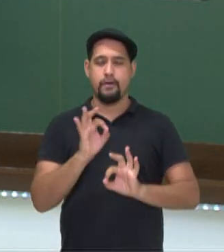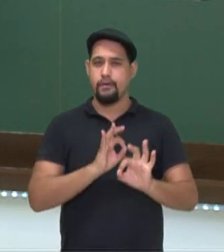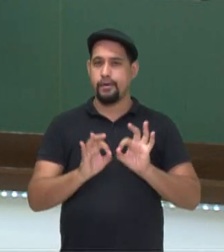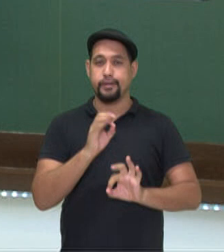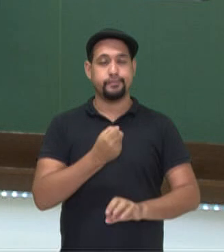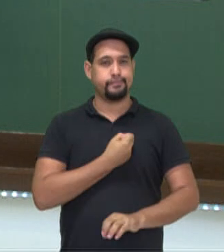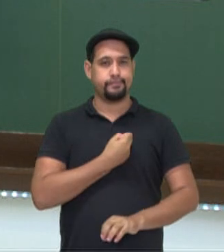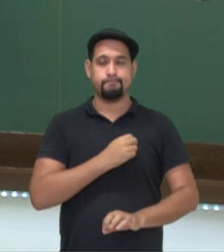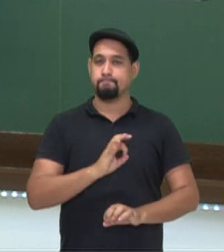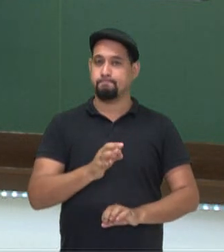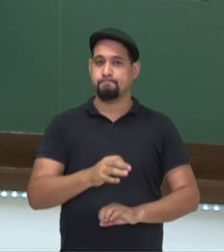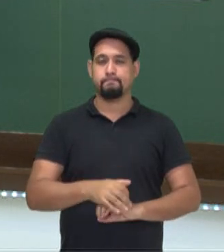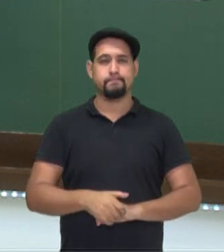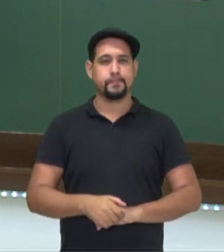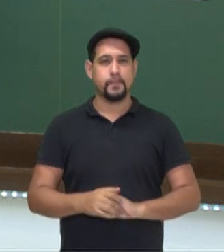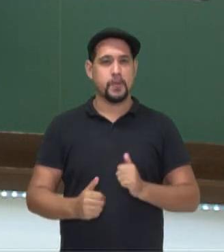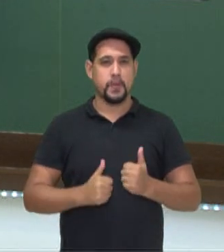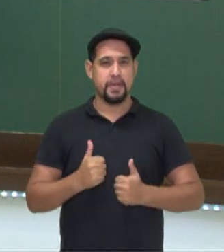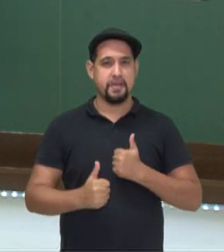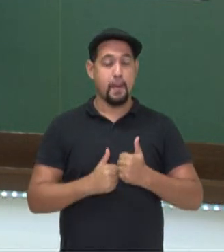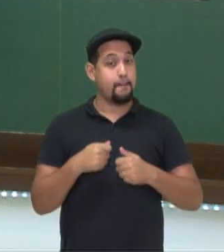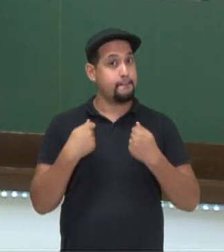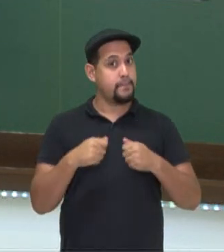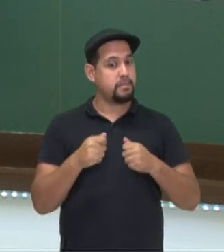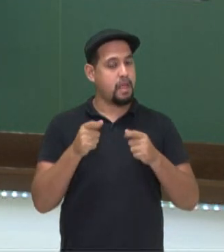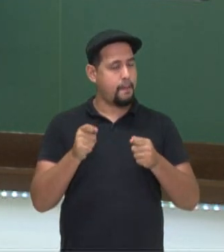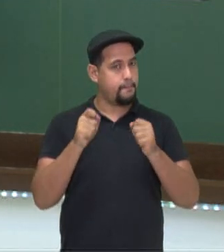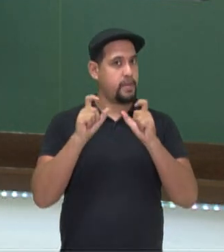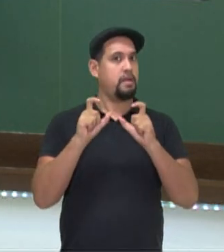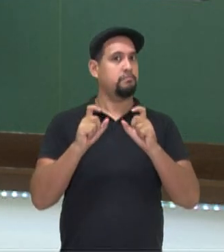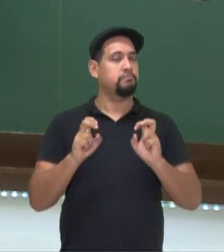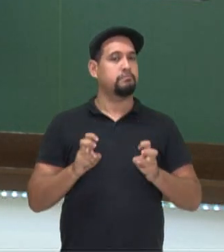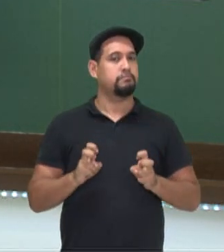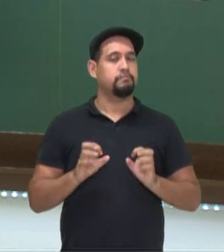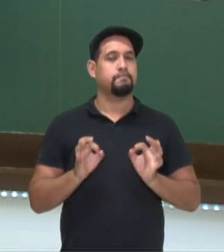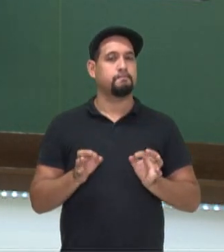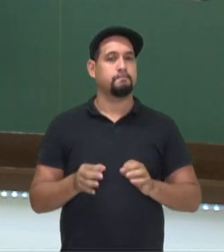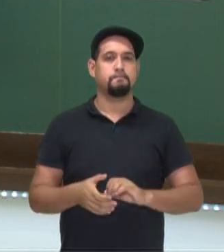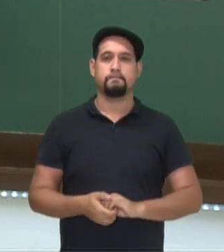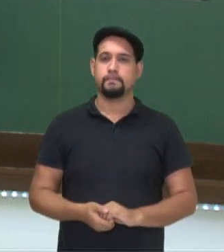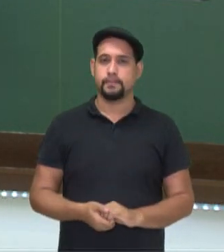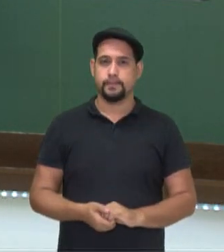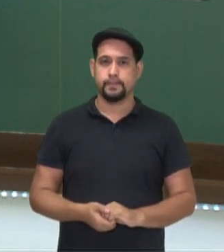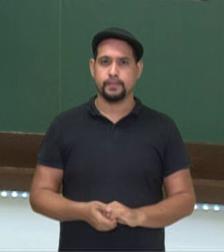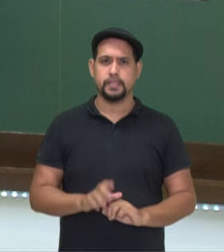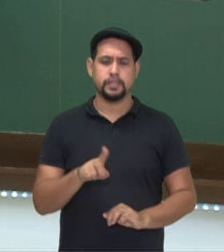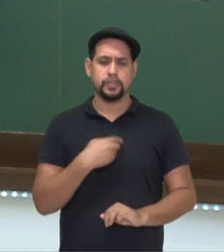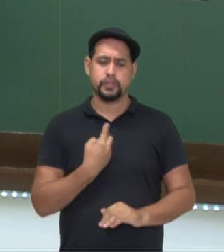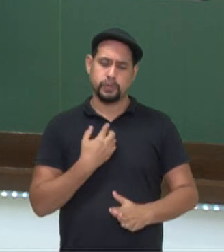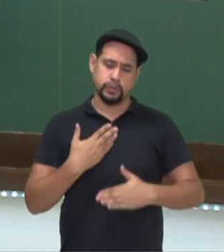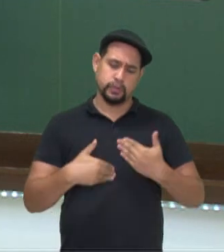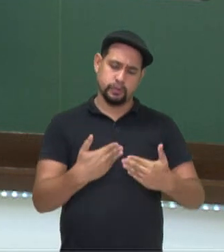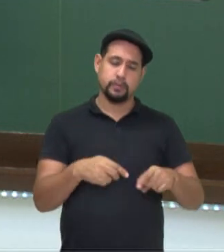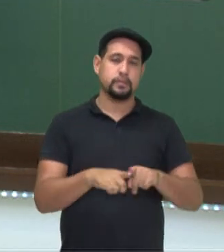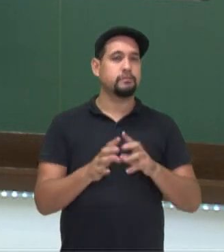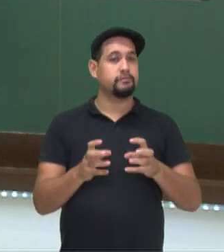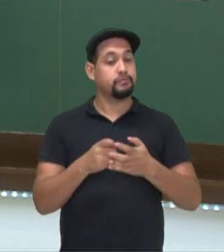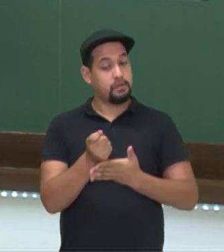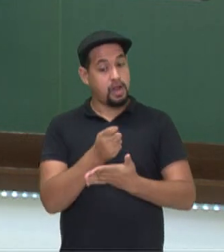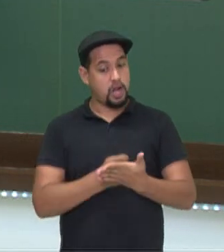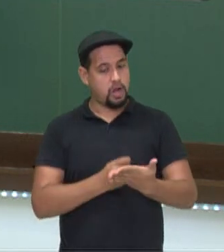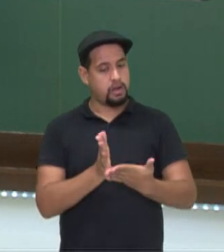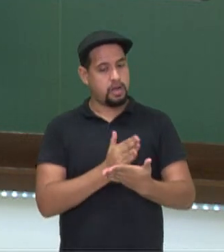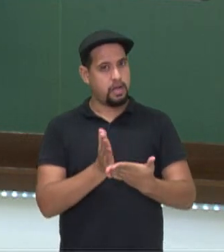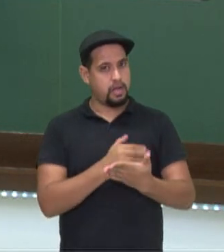expressões numéricas. Beleza? Então tem que estar esperto com isso. Então, para a gente poder continuar, eu quero que você anote isso